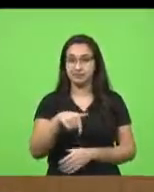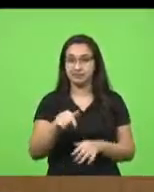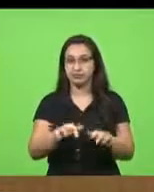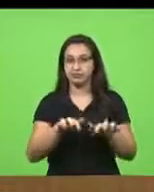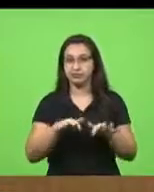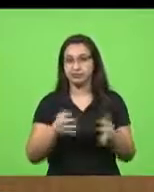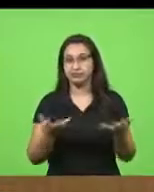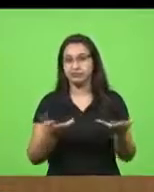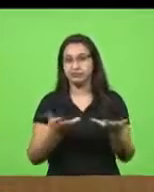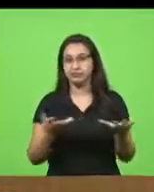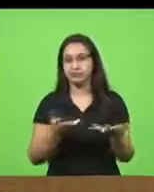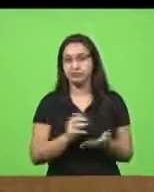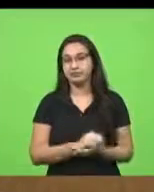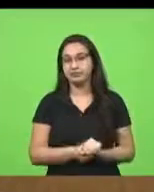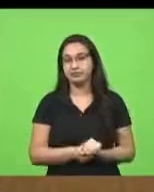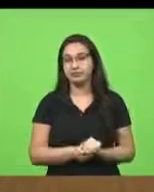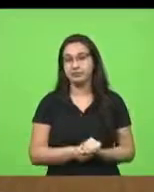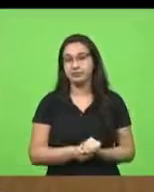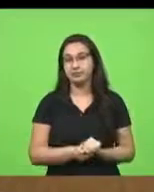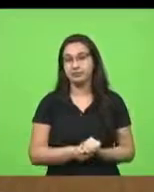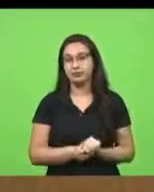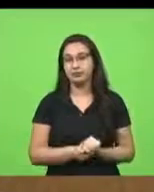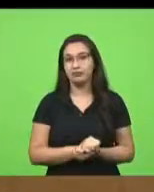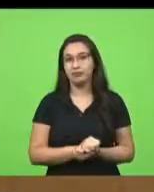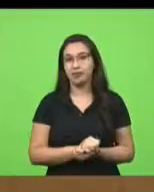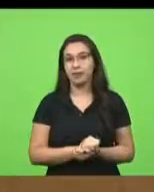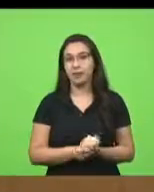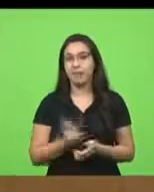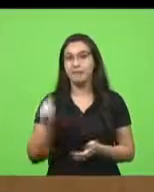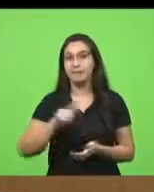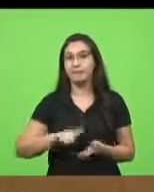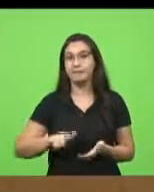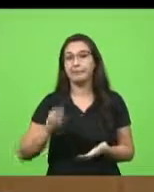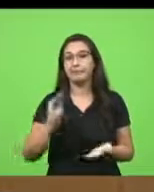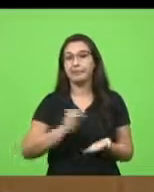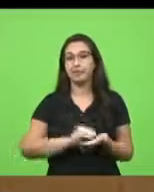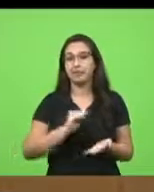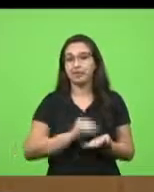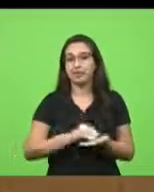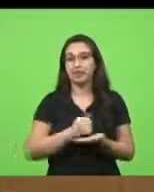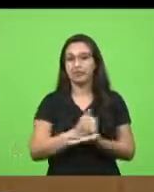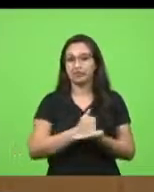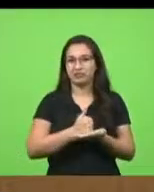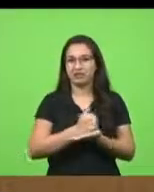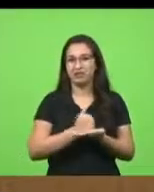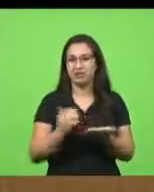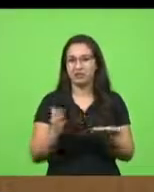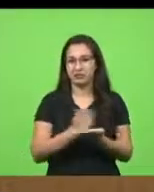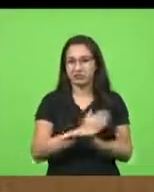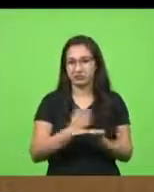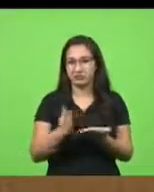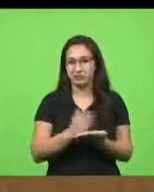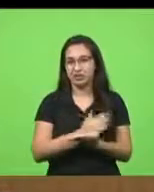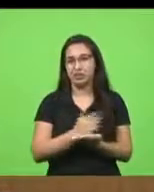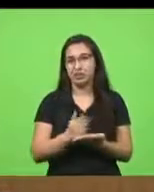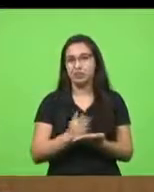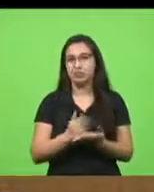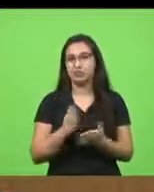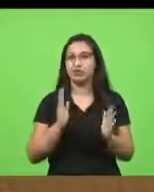Sobre a questão da falta de medicamentos, inclusive nós convocamos